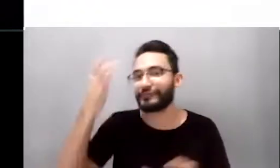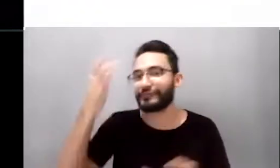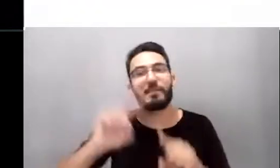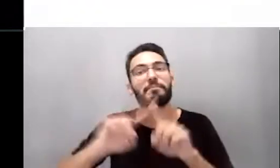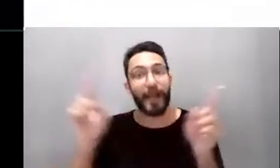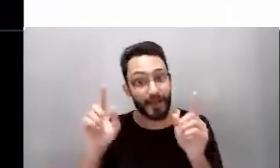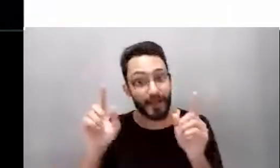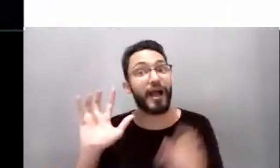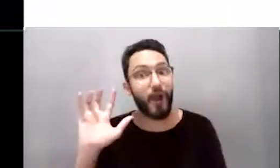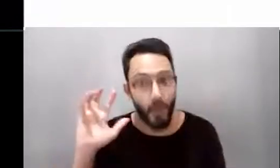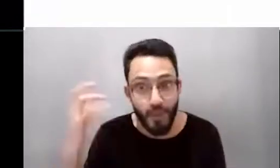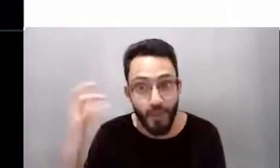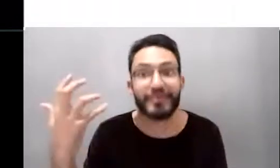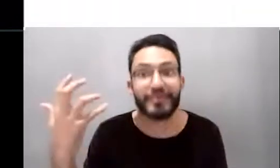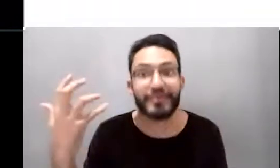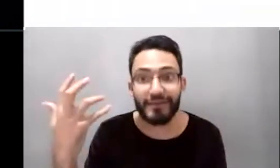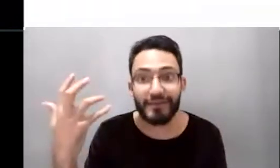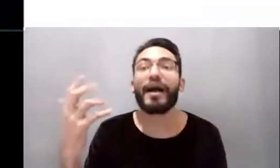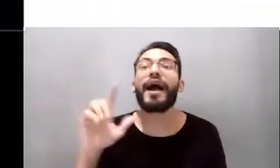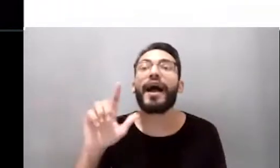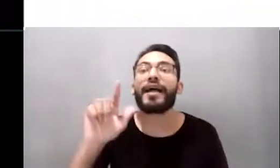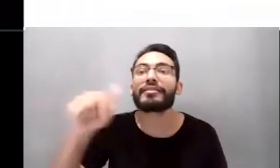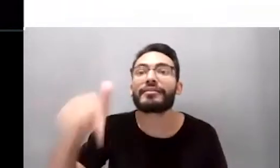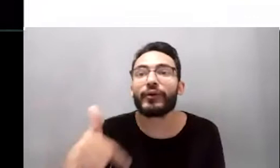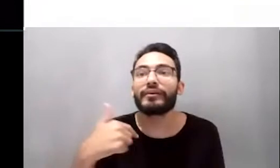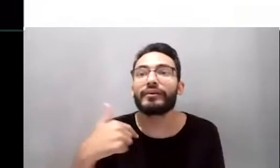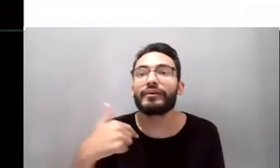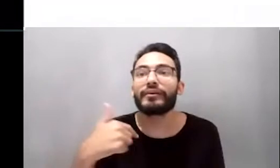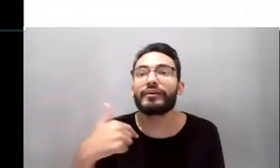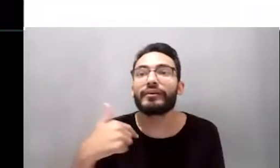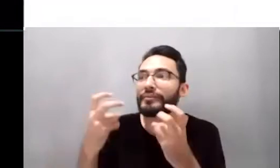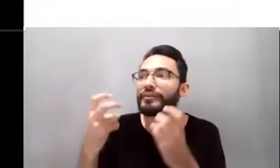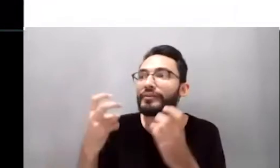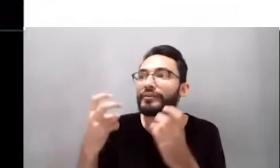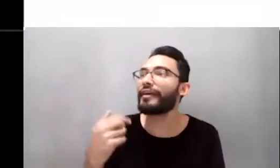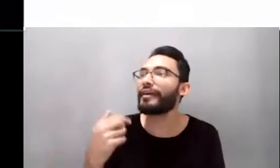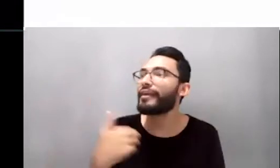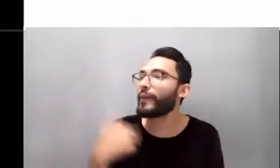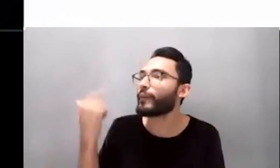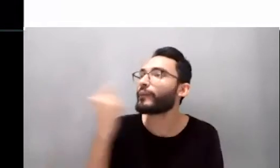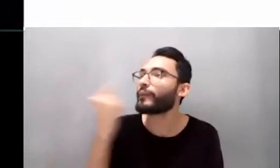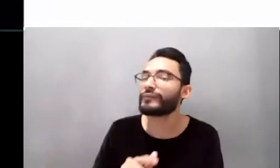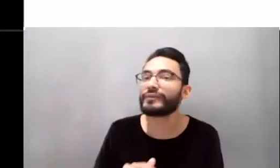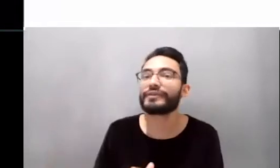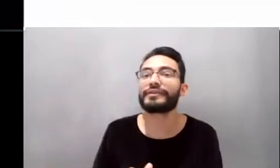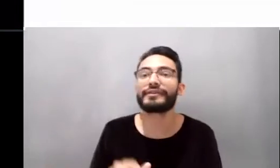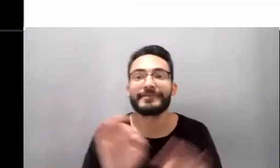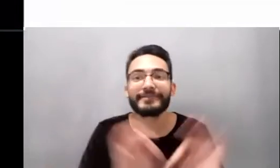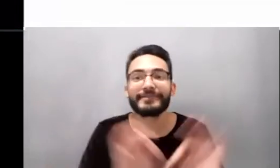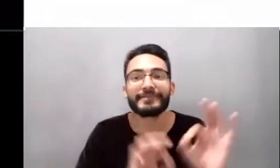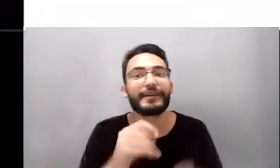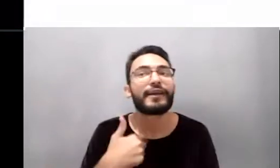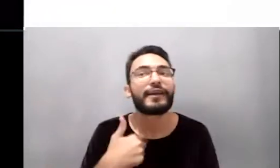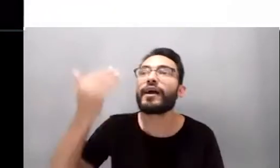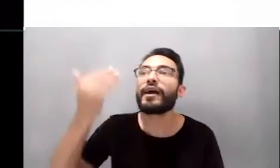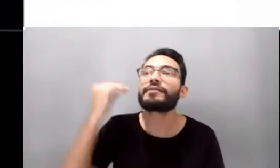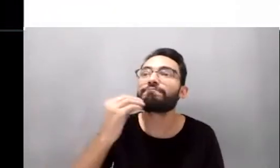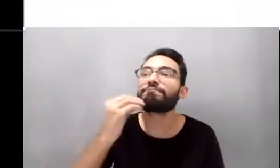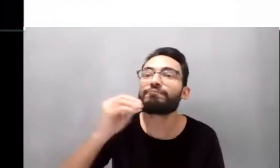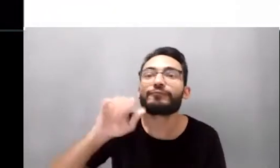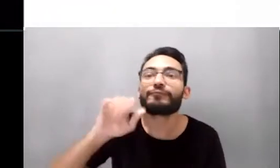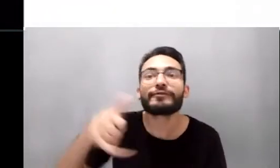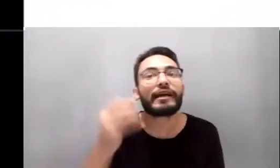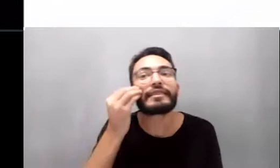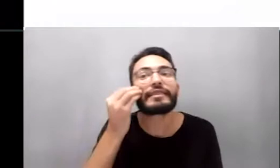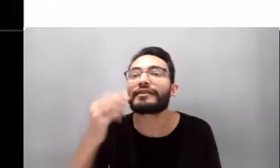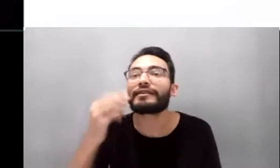aí depois caiu a ficha. Eu falei assim, gente, eu falei e eu não tinha tido nenhuma oportunidade de testar antes. E foi